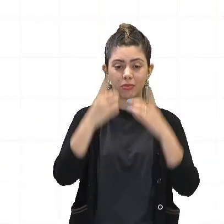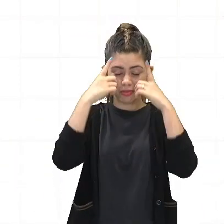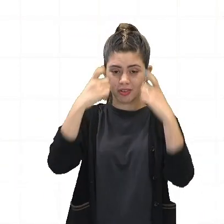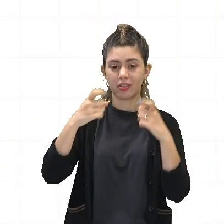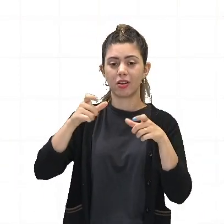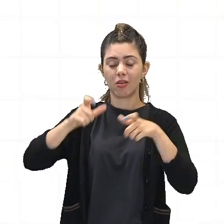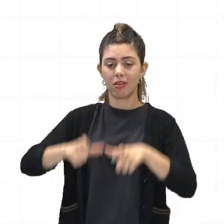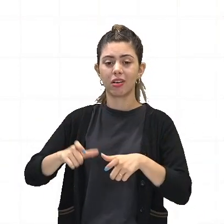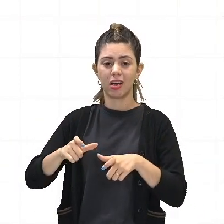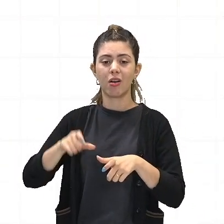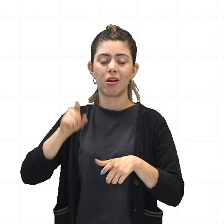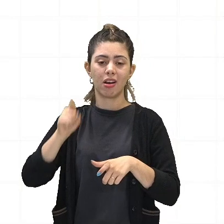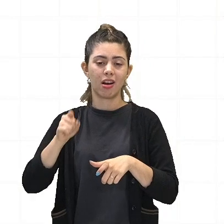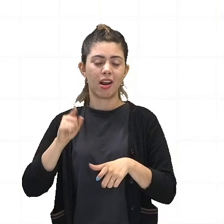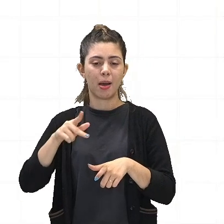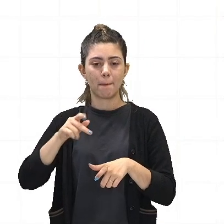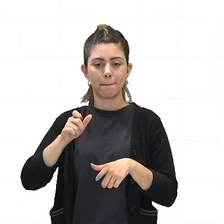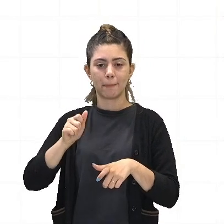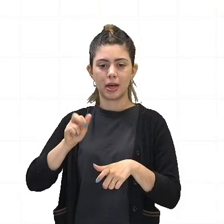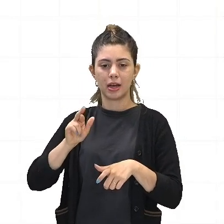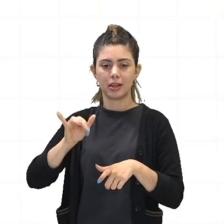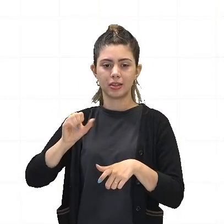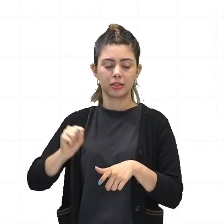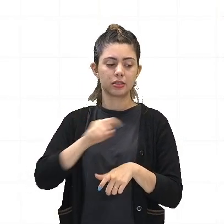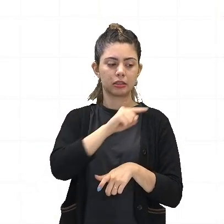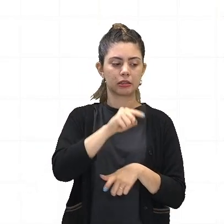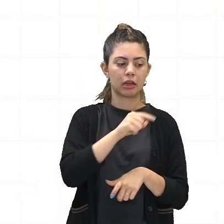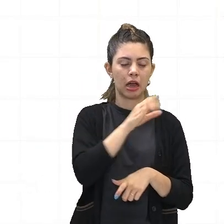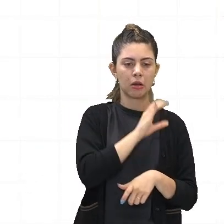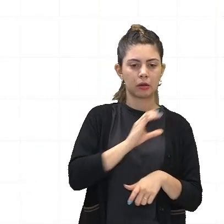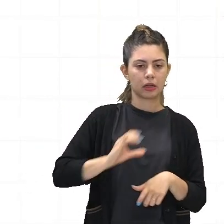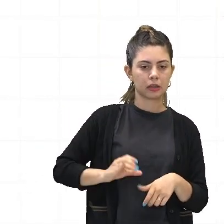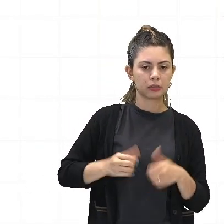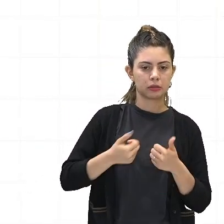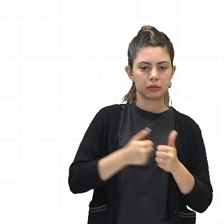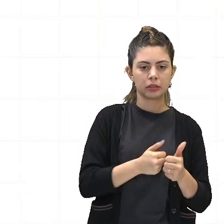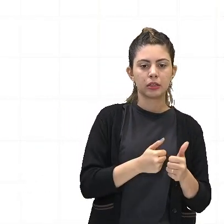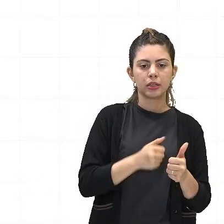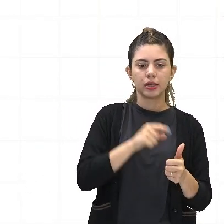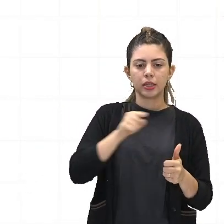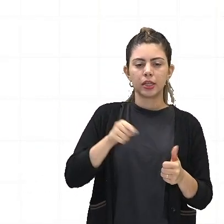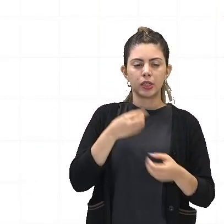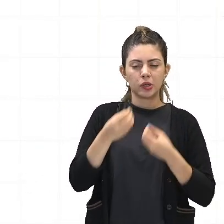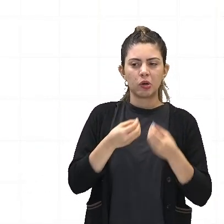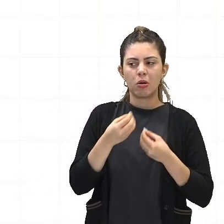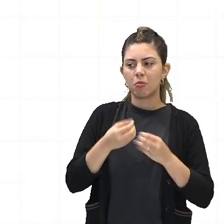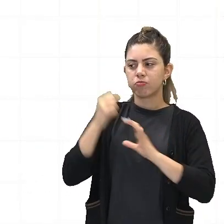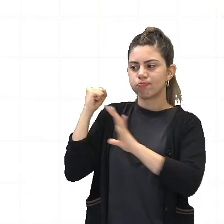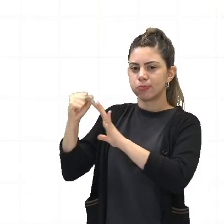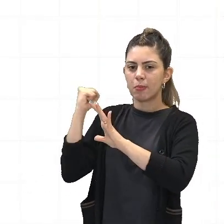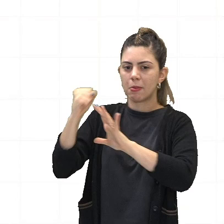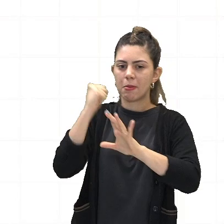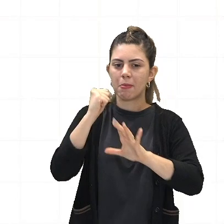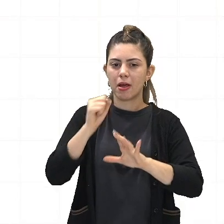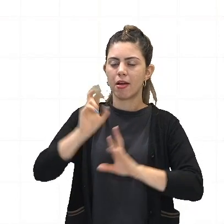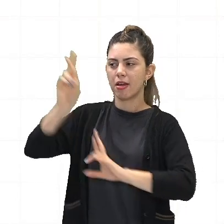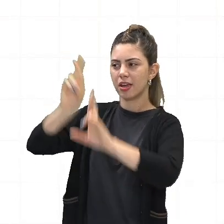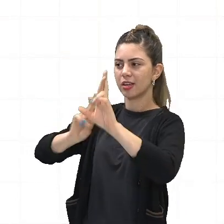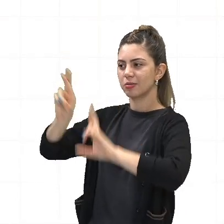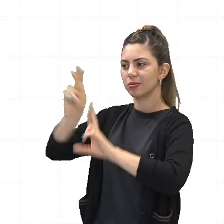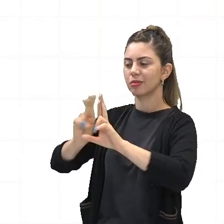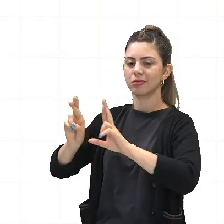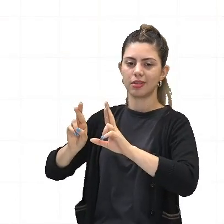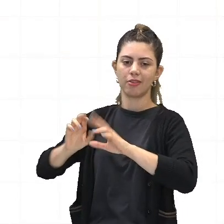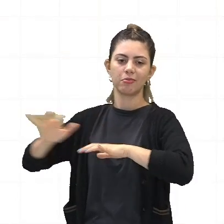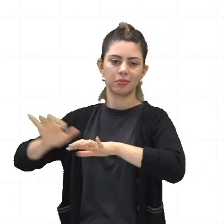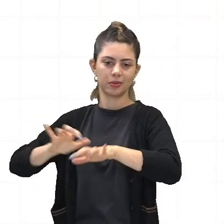de agosto de 1572 e se estendeu por mais de 2 meses, resultando na trágica